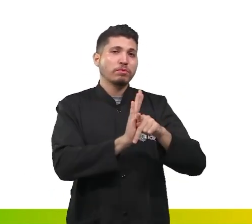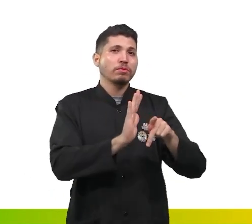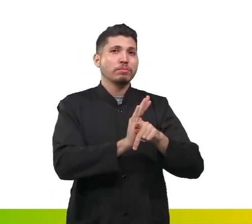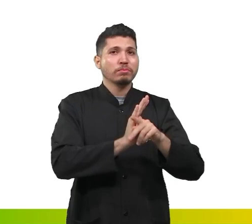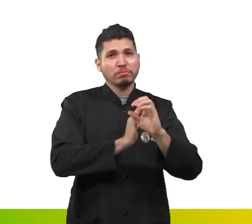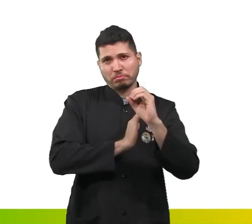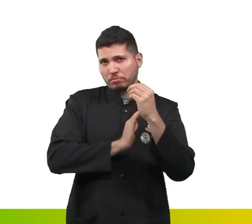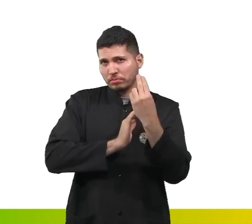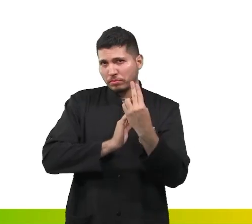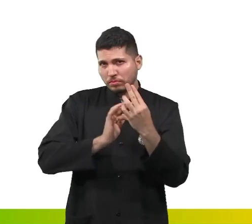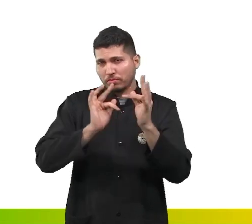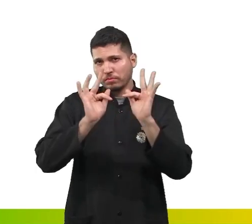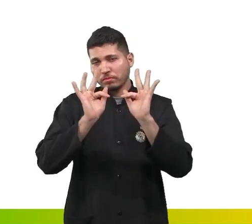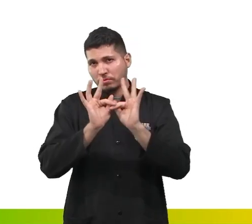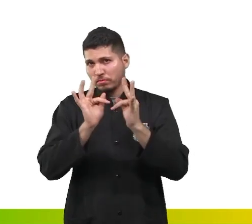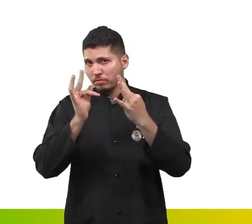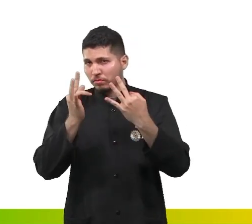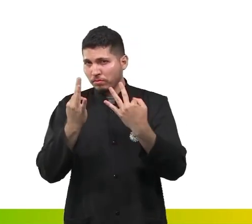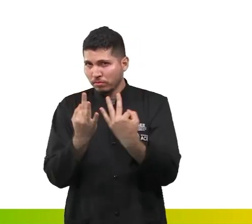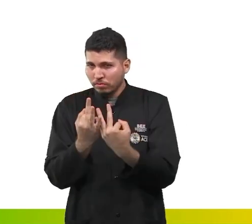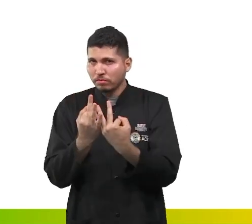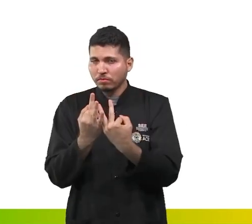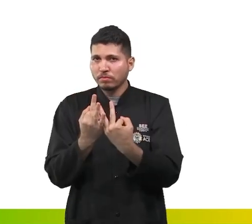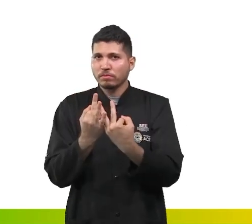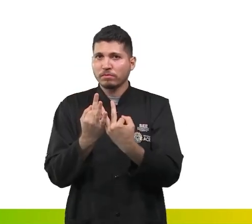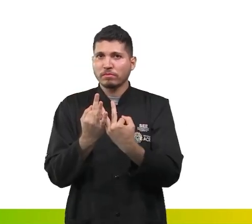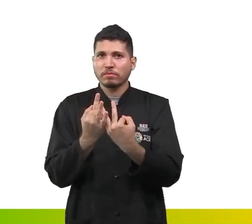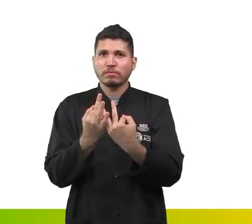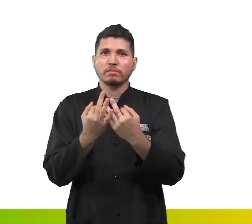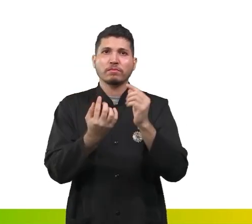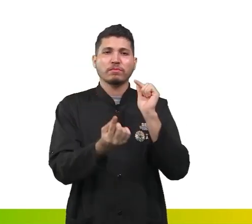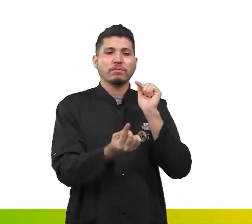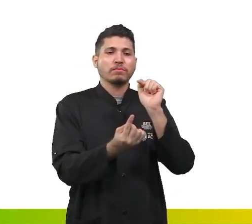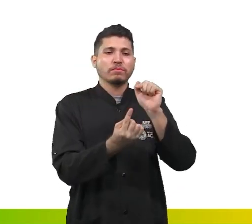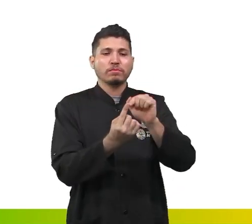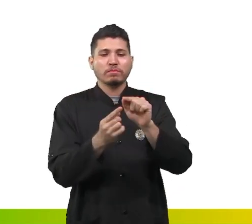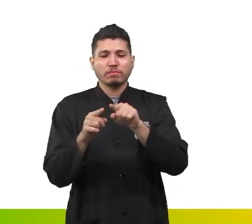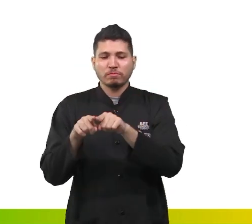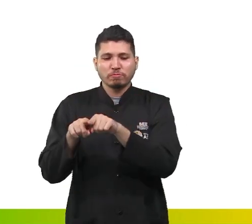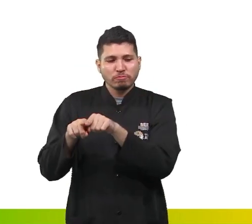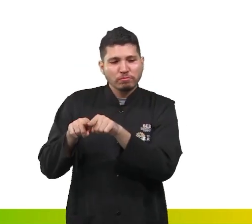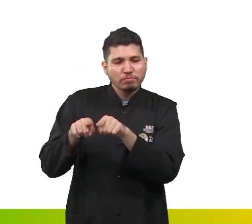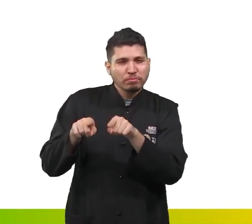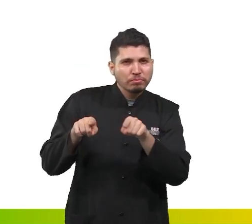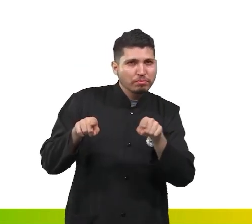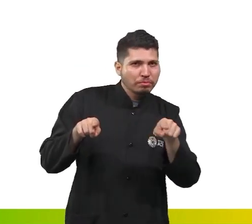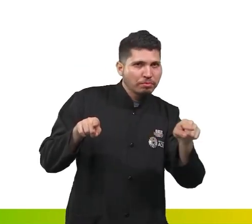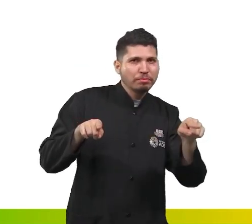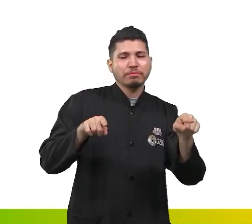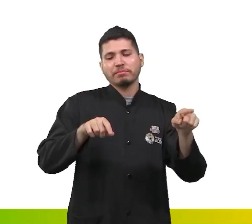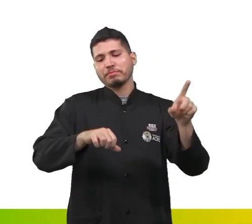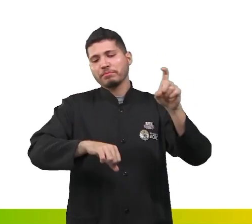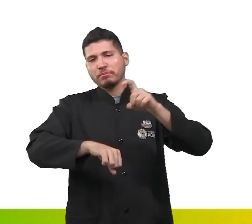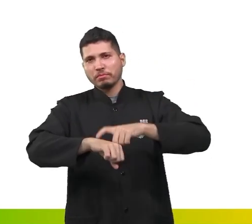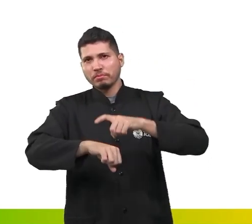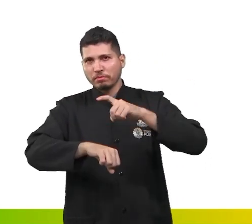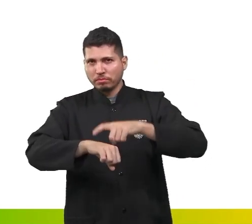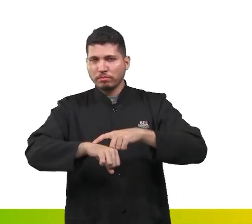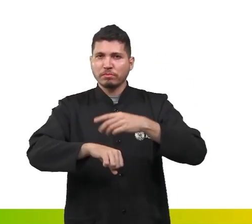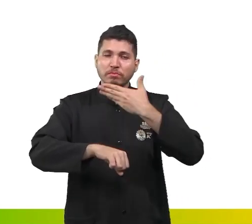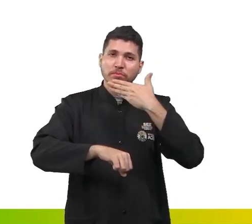familiares. Construir os objetivos, curto, médio e longo prazo mais palpáveis